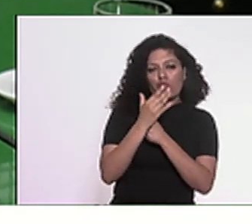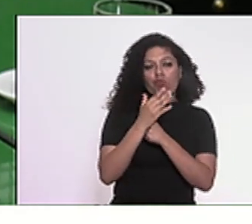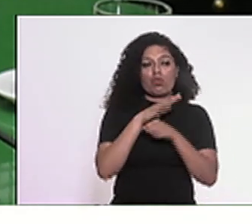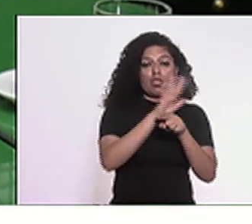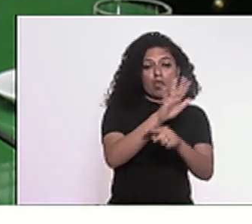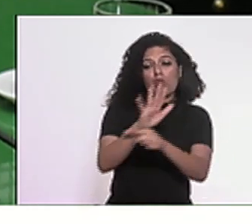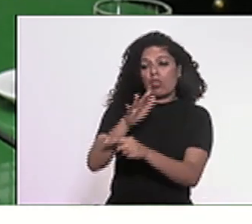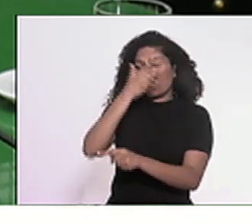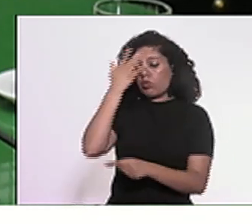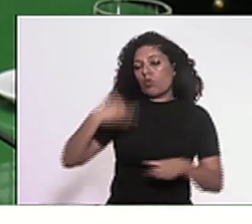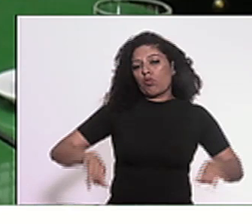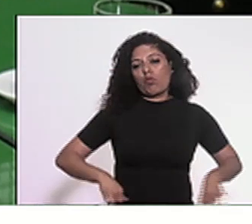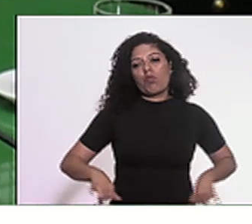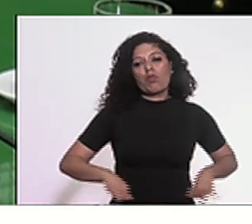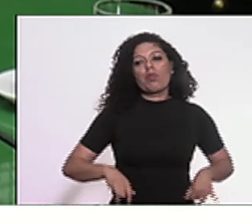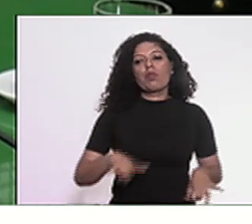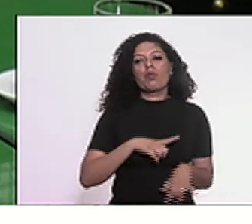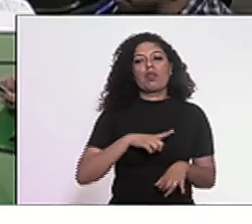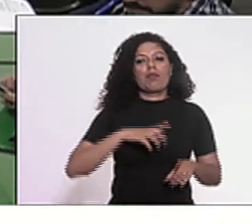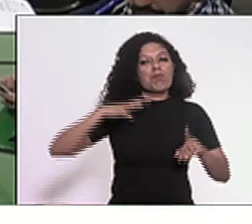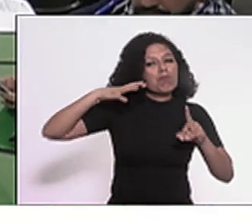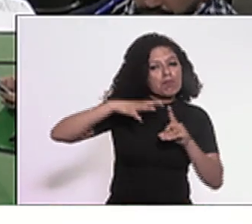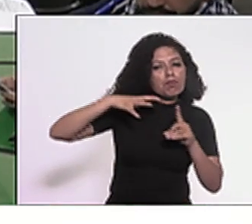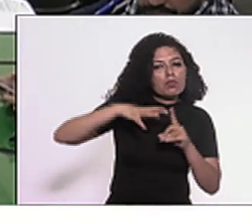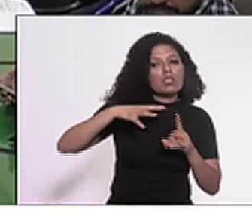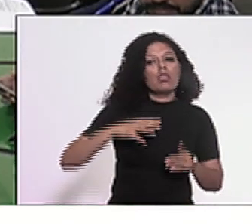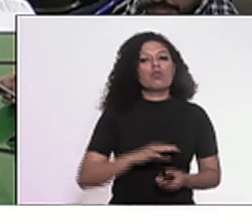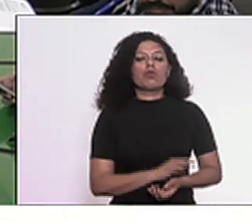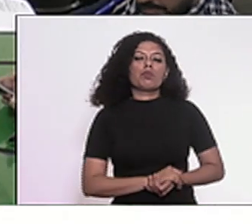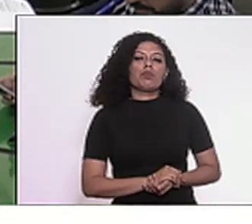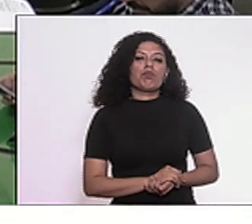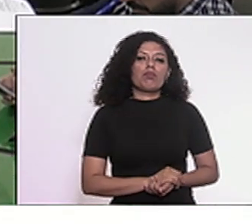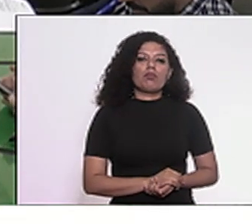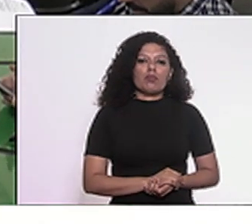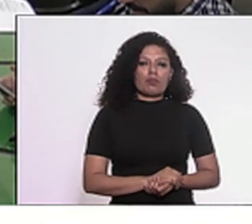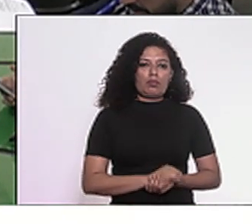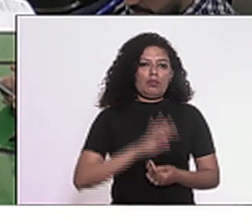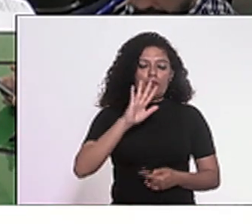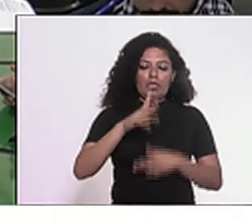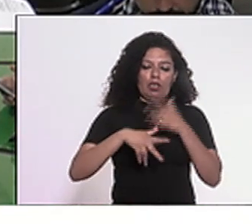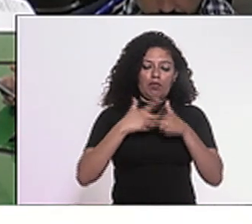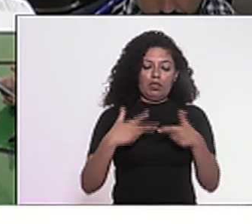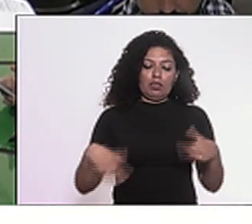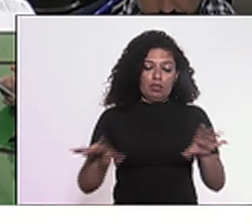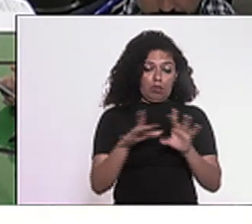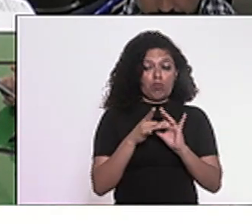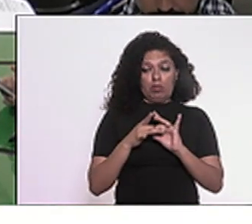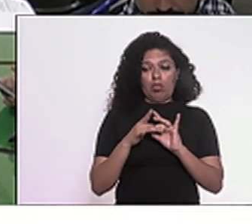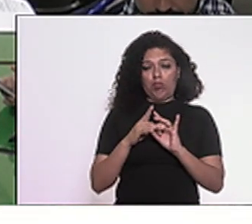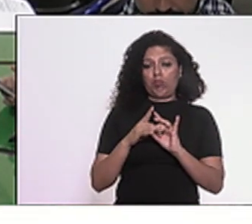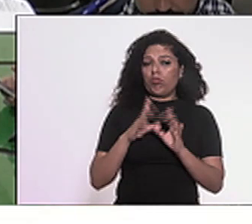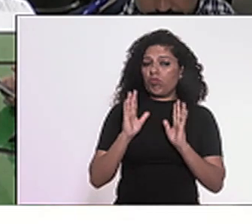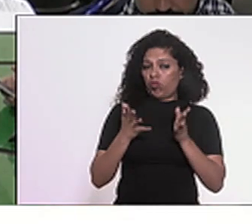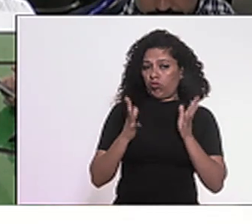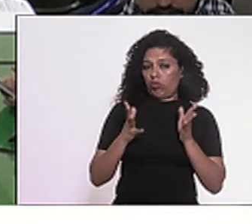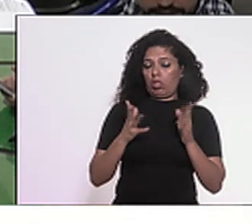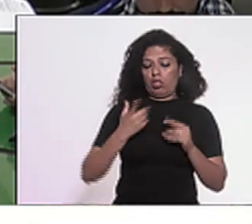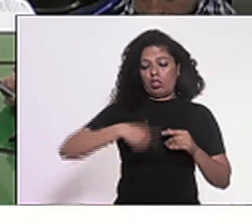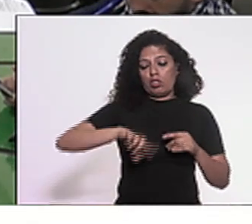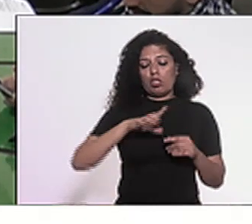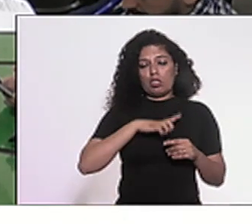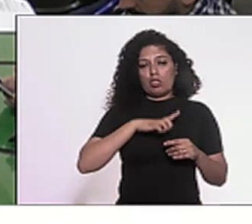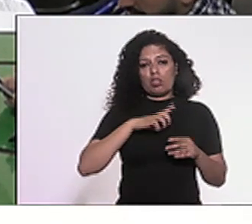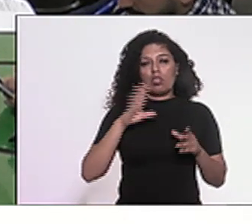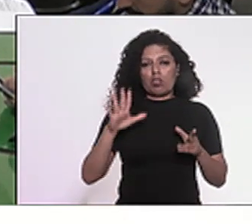assédio. Então, é exatamente sobre isso, sobre essa parceria que eu havia falado. Nós já temos